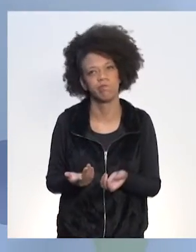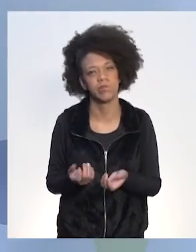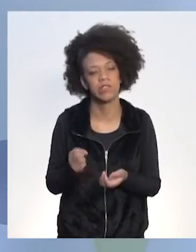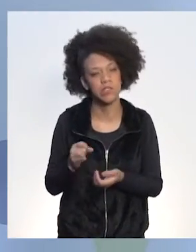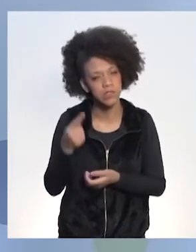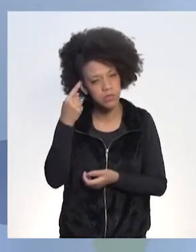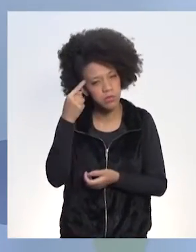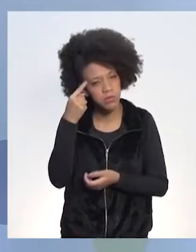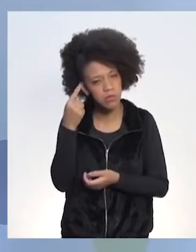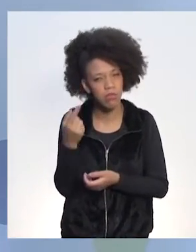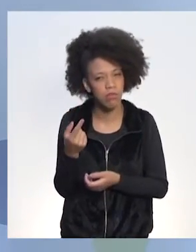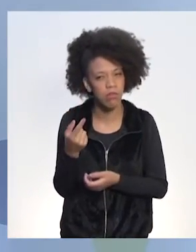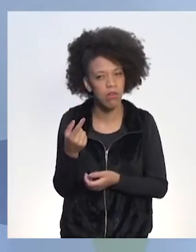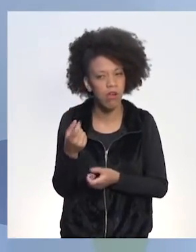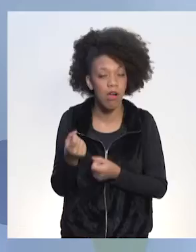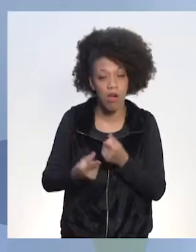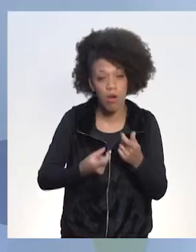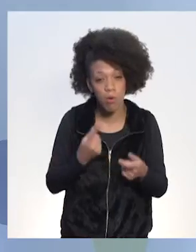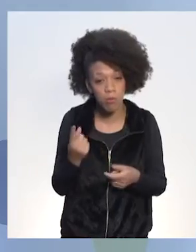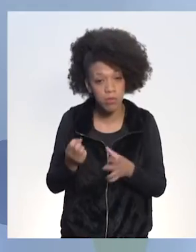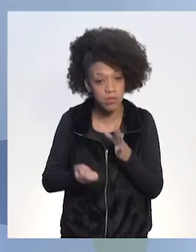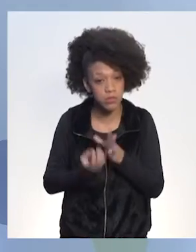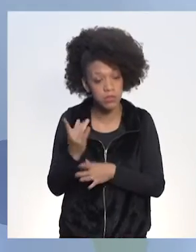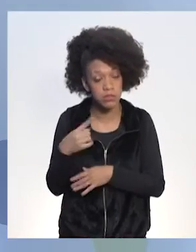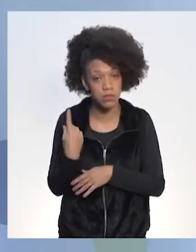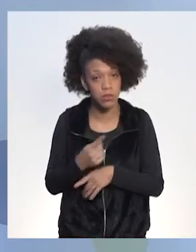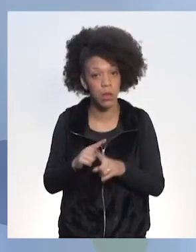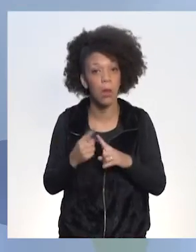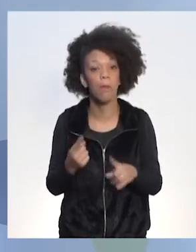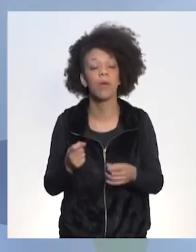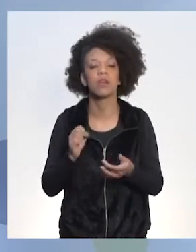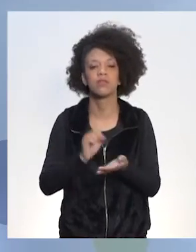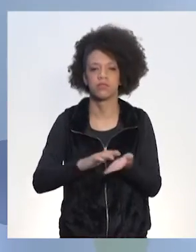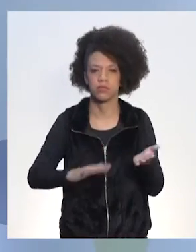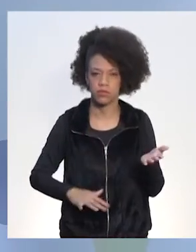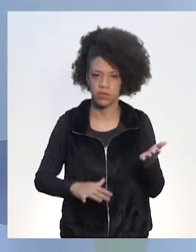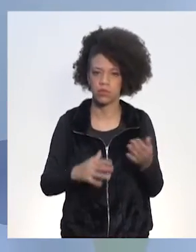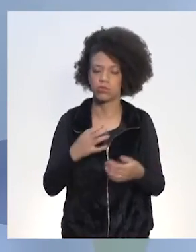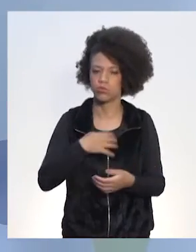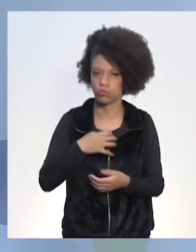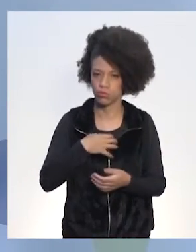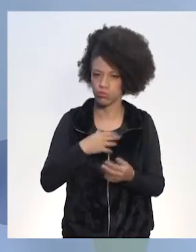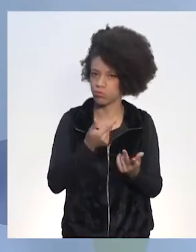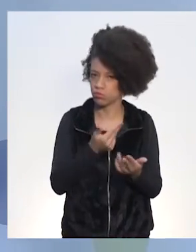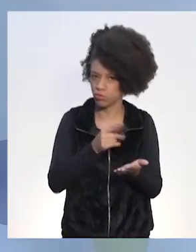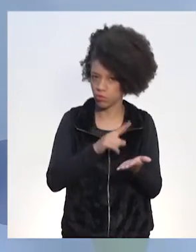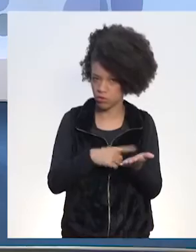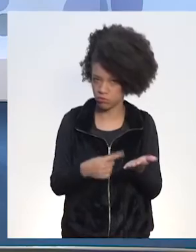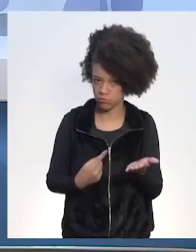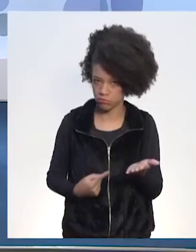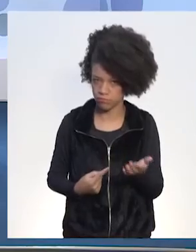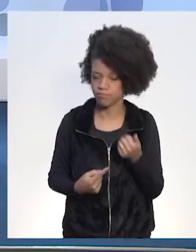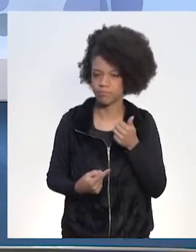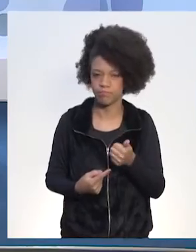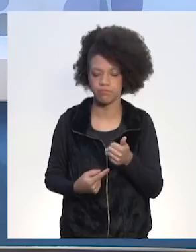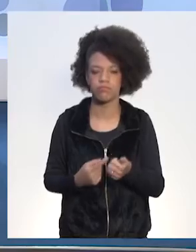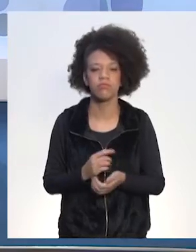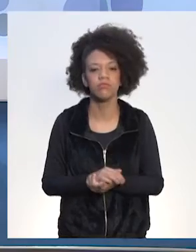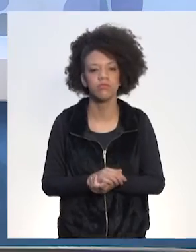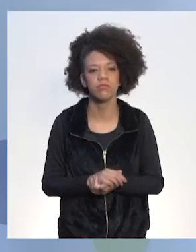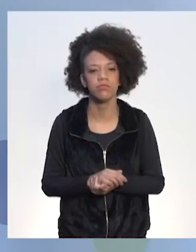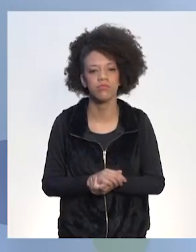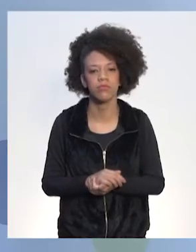para pensar, né, Osmar, algumas coisas são criações nossas, mas a parte de exercício é do jeitinho que está lá no caderno. É verdade, certo? né?